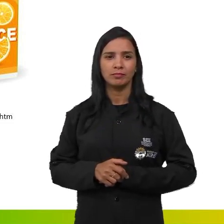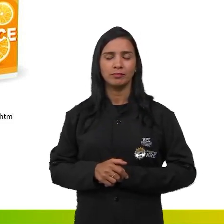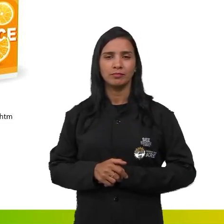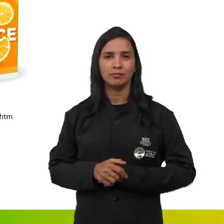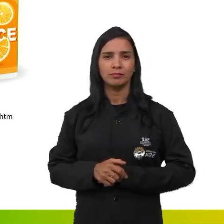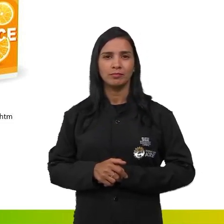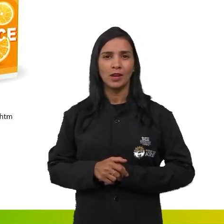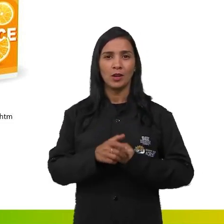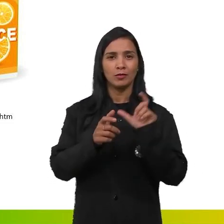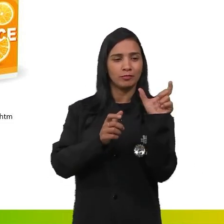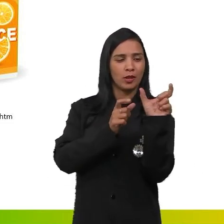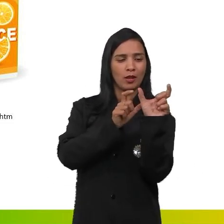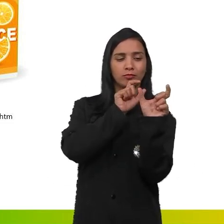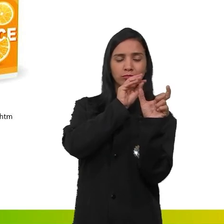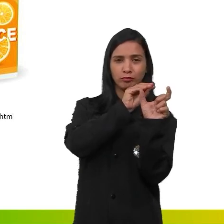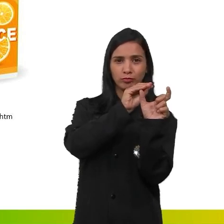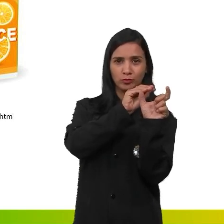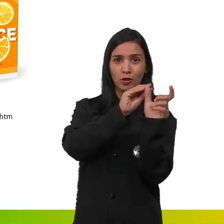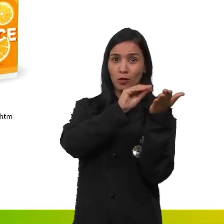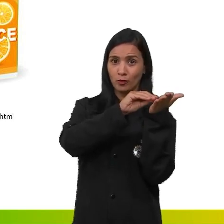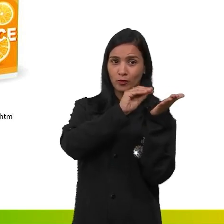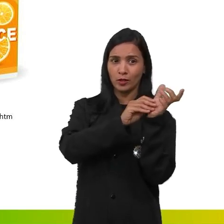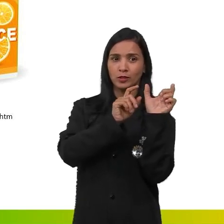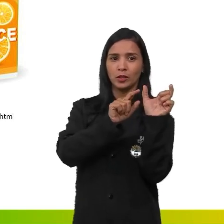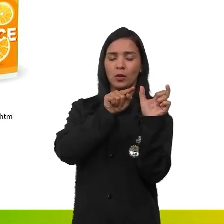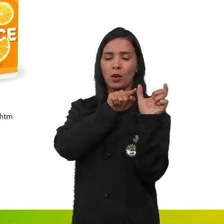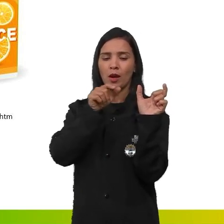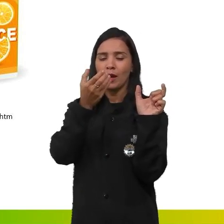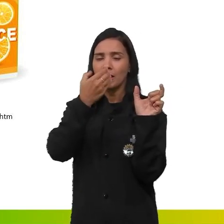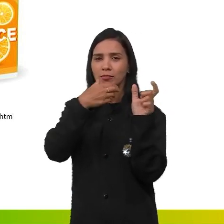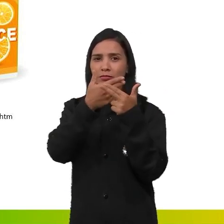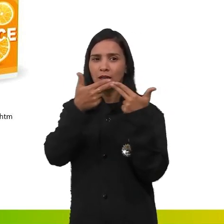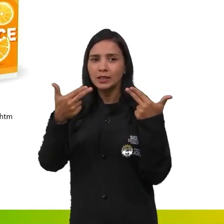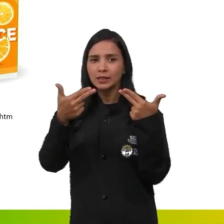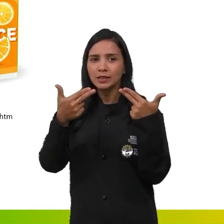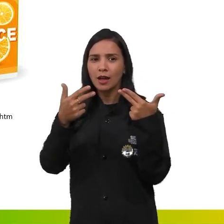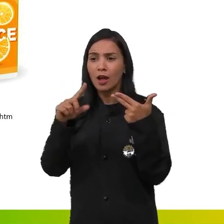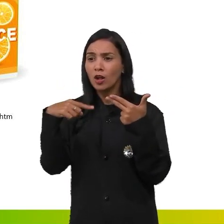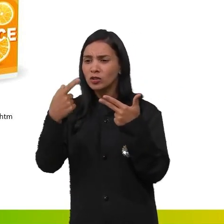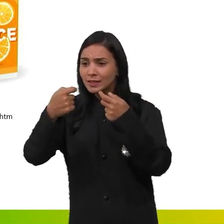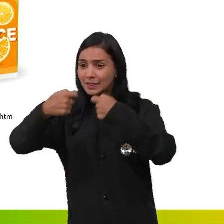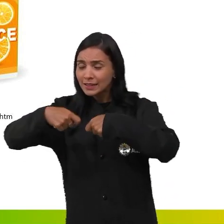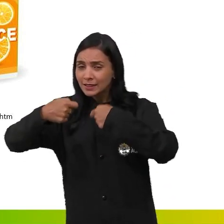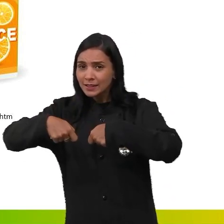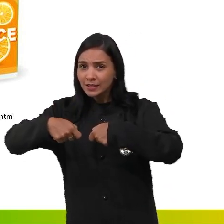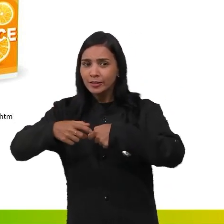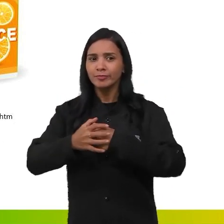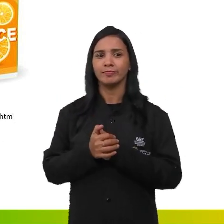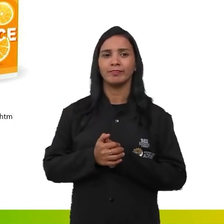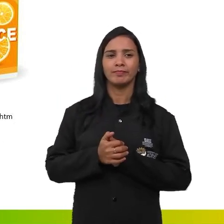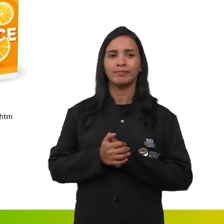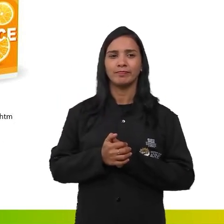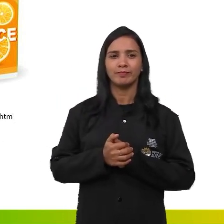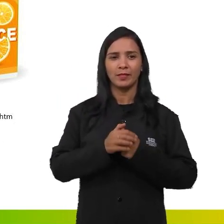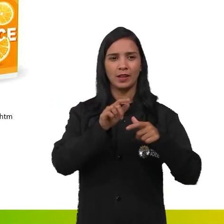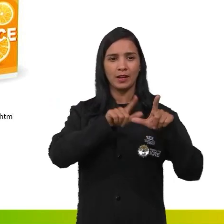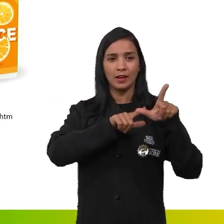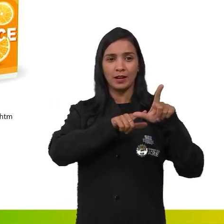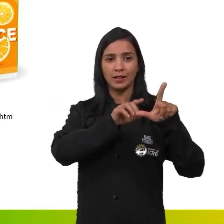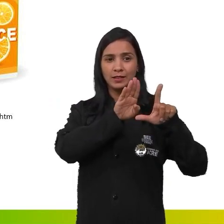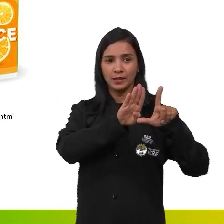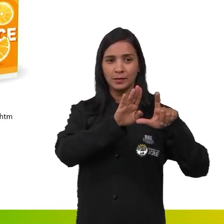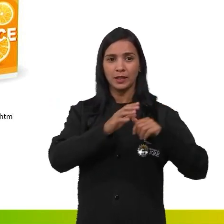Maçãs nós precisamos. Na letra B, I don't have time. Eu